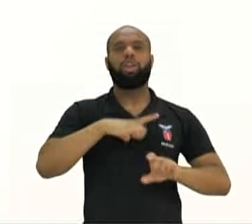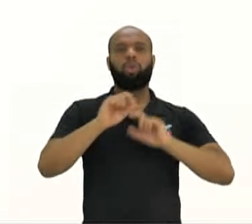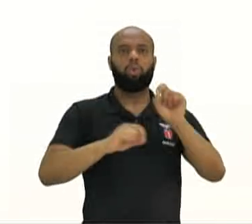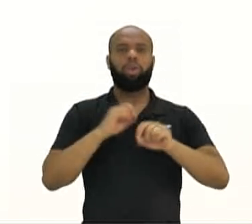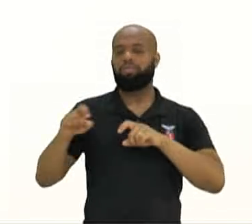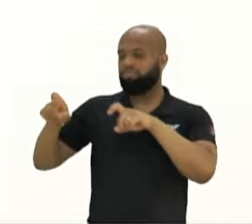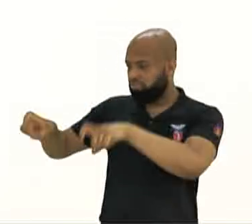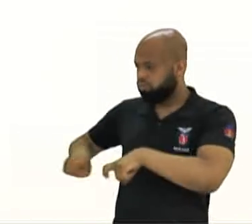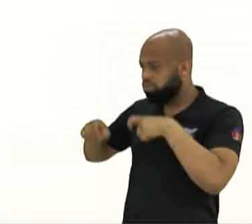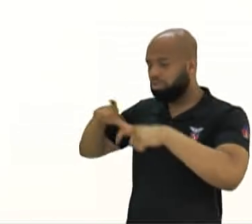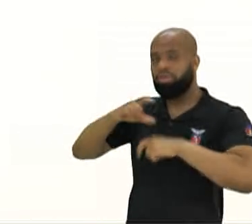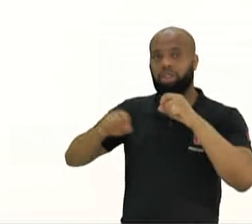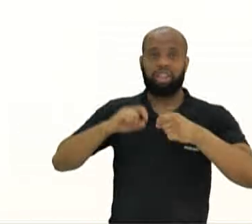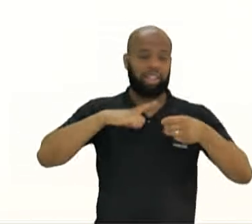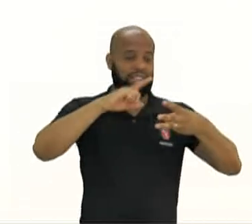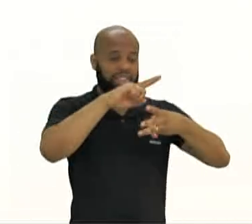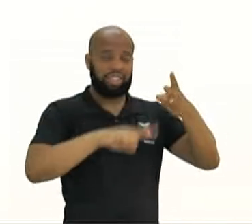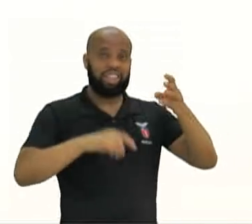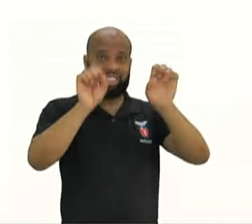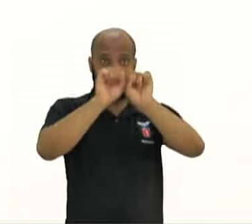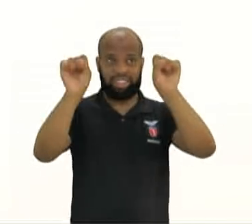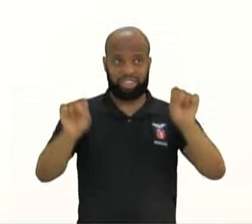são operadas por 3 sistemas